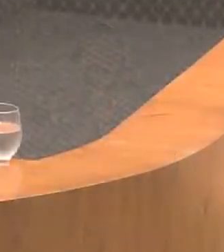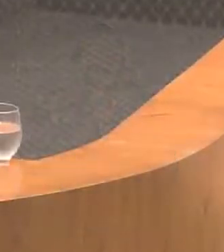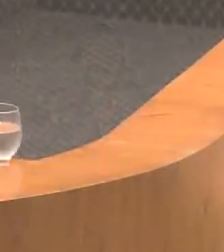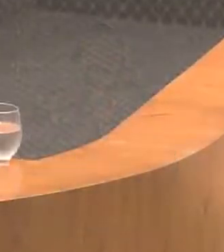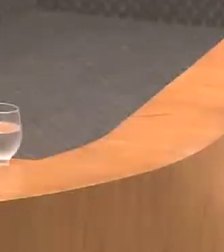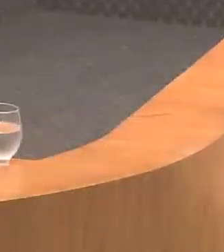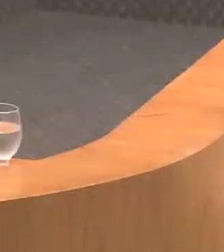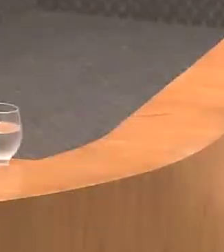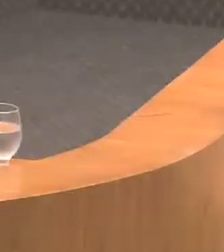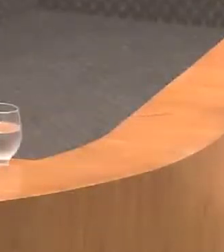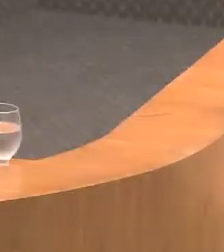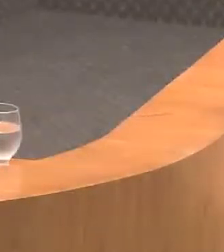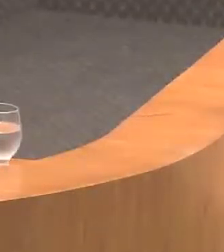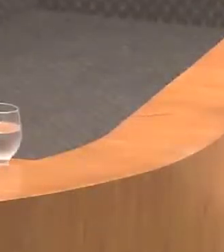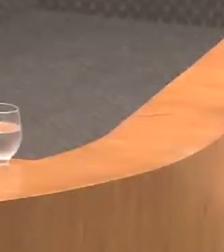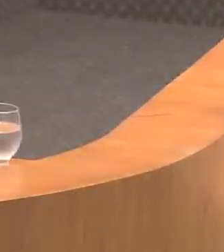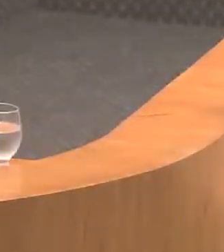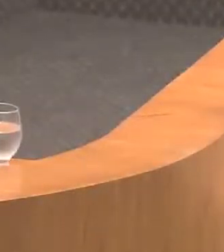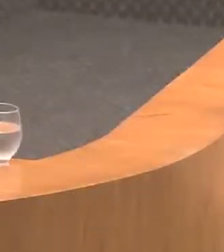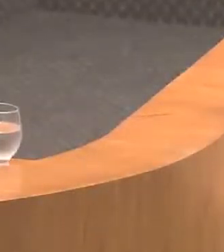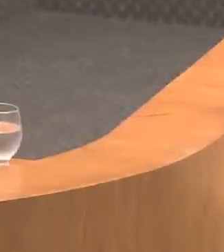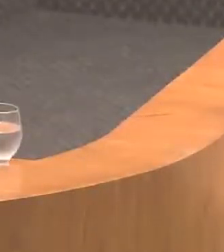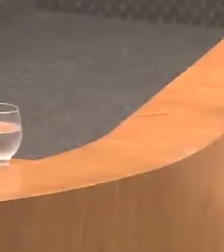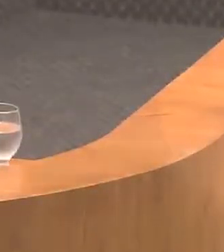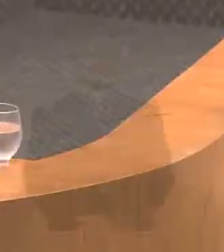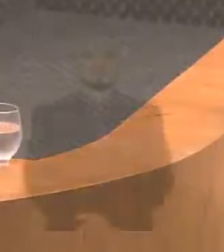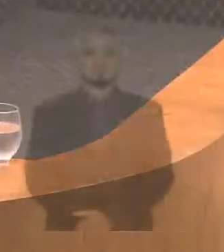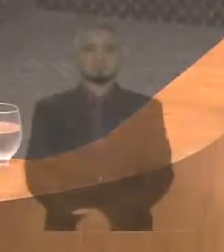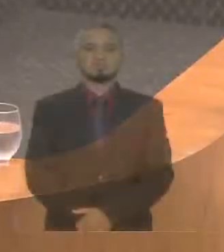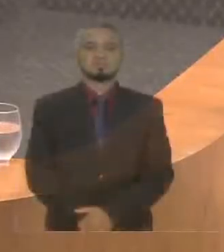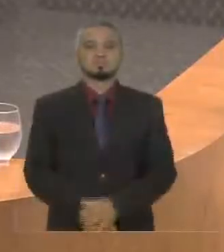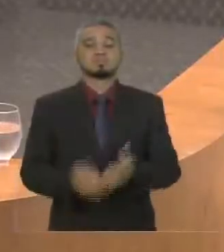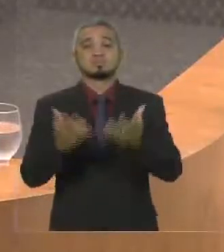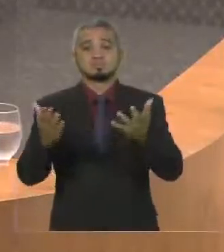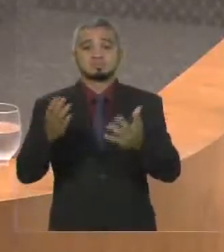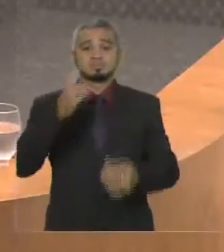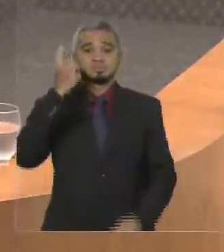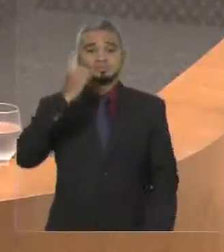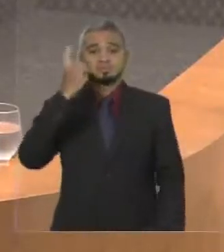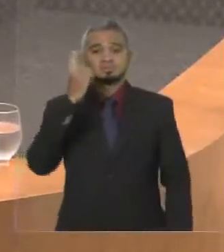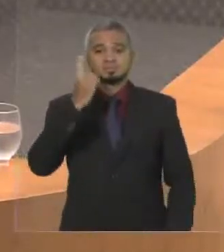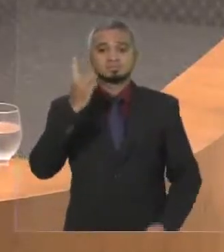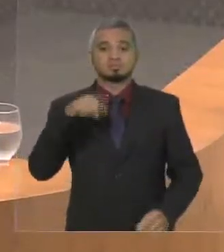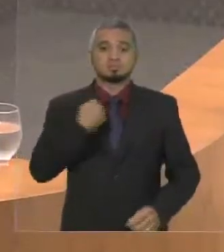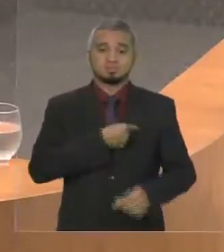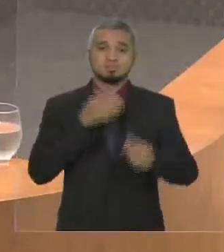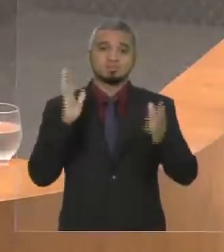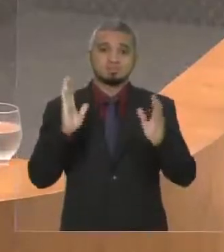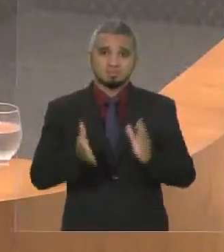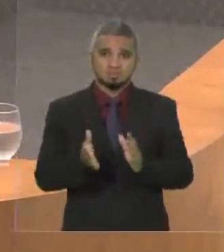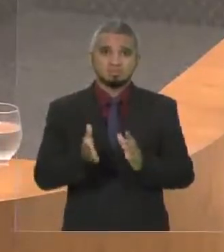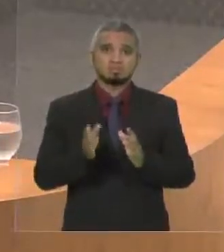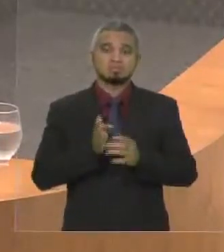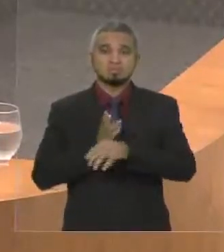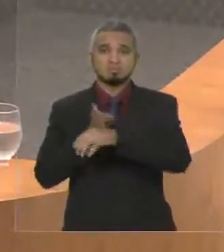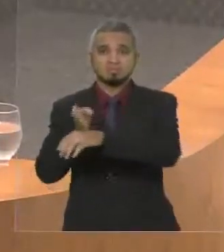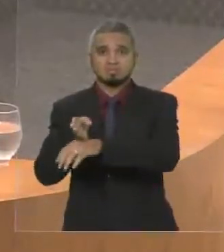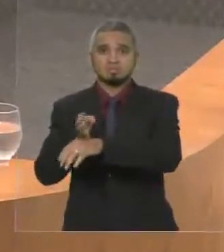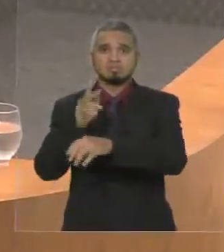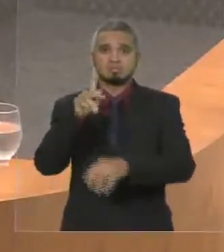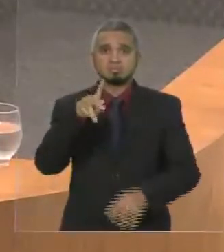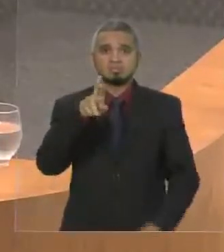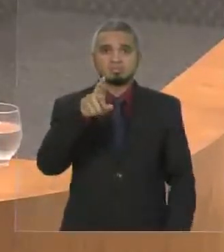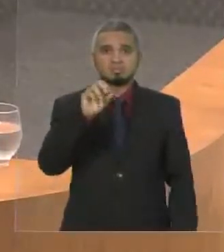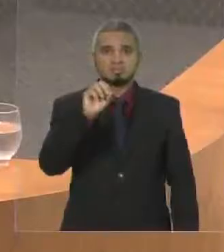preciso, senhores deputados, nós já assumimos a Procuradoria da Mulher, inclusive pedimos aqui a